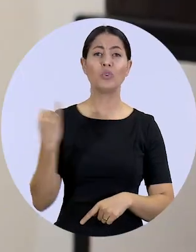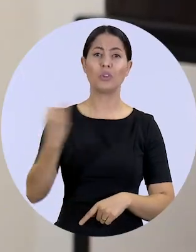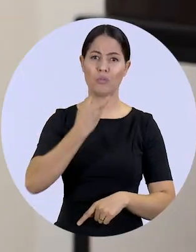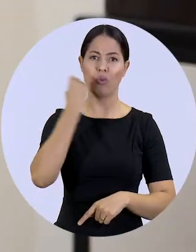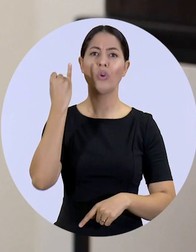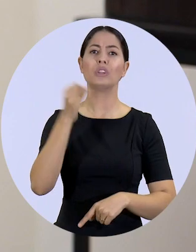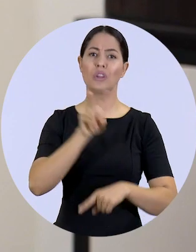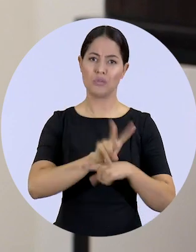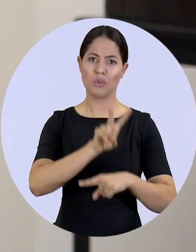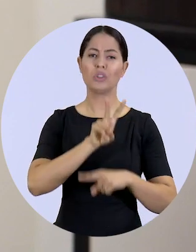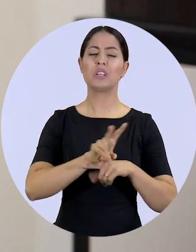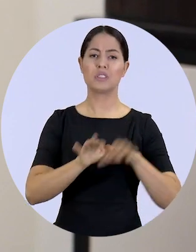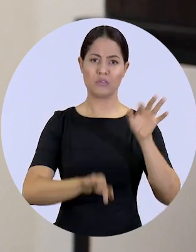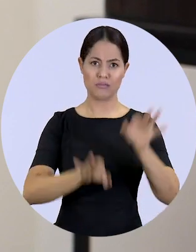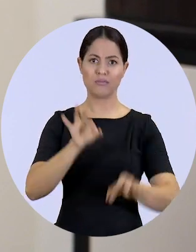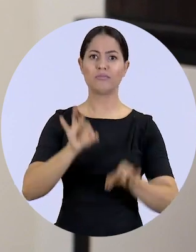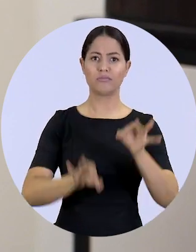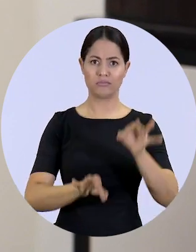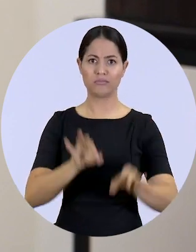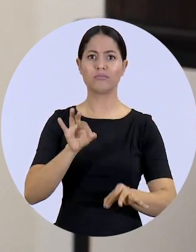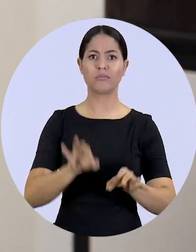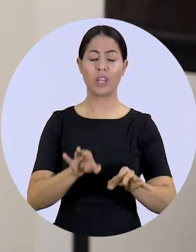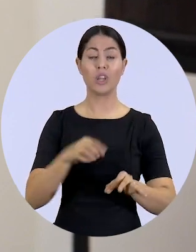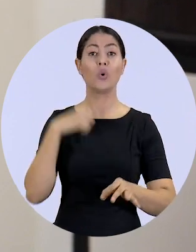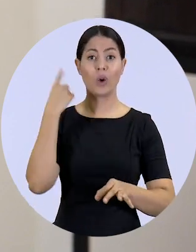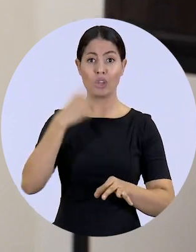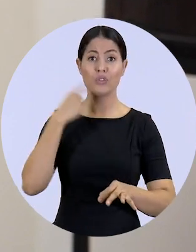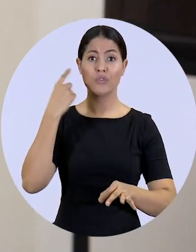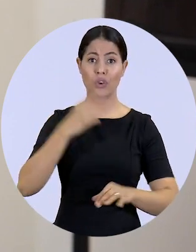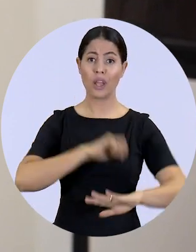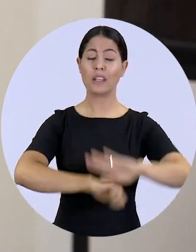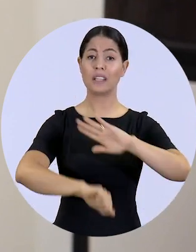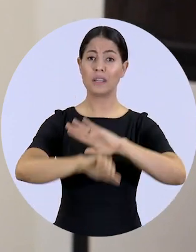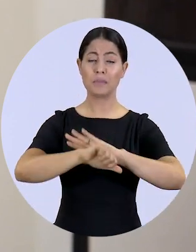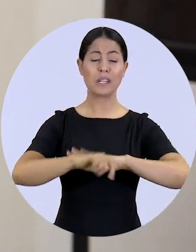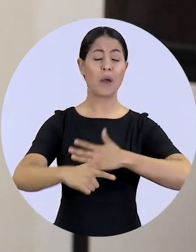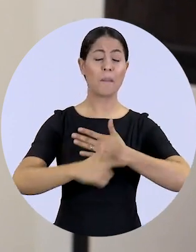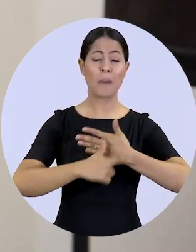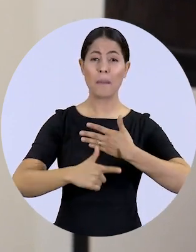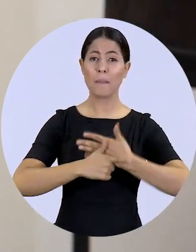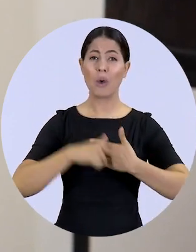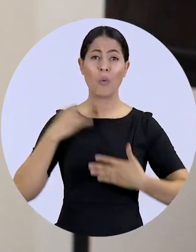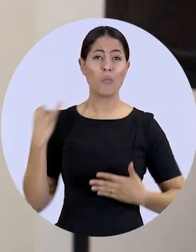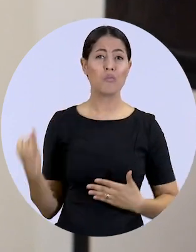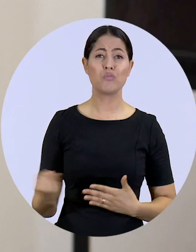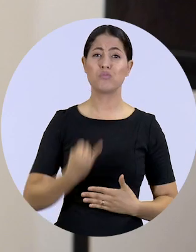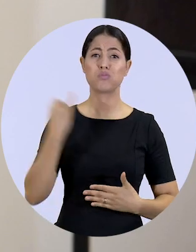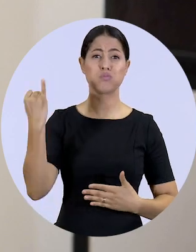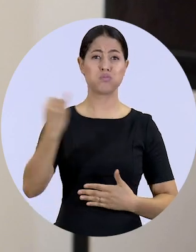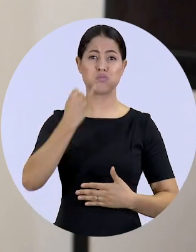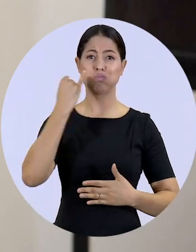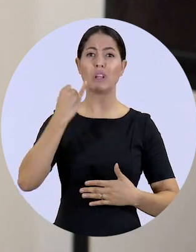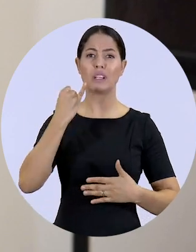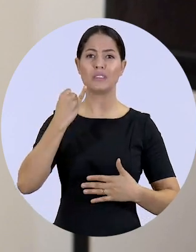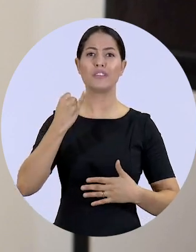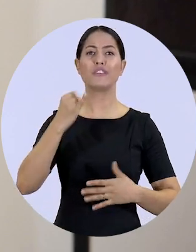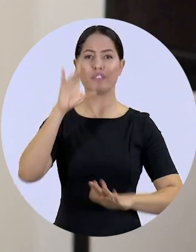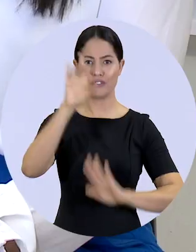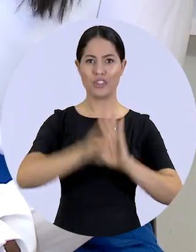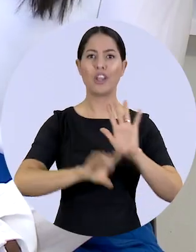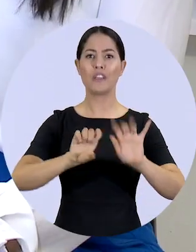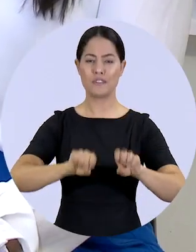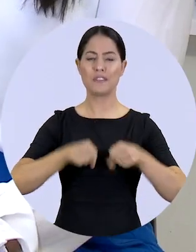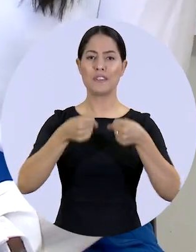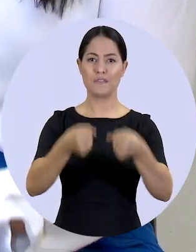administração da justiça e o advogado criminal tem um papel muito importante na sociedade, que é a defesa dos direitos e a defesa da